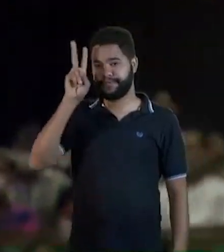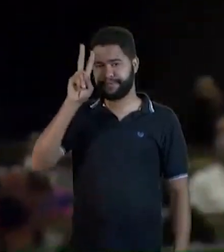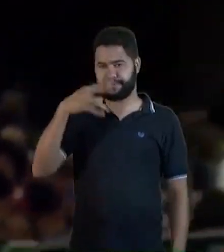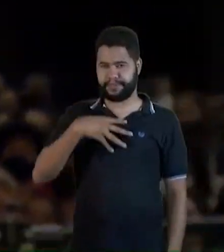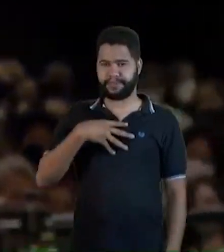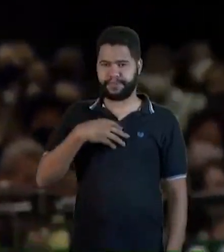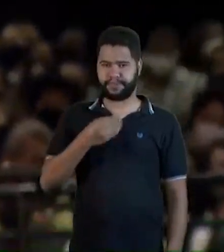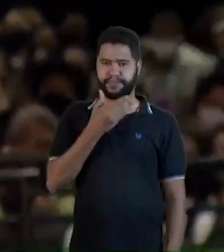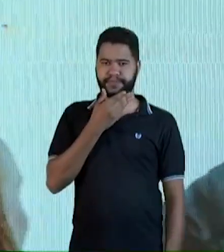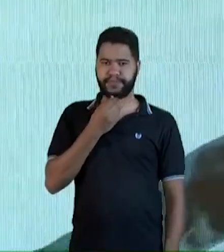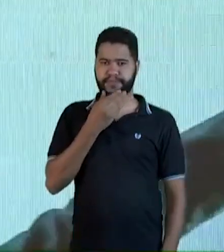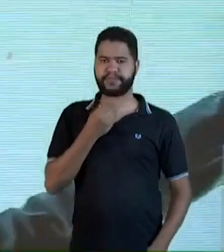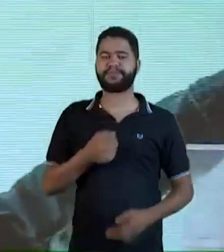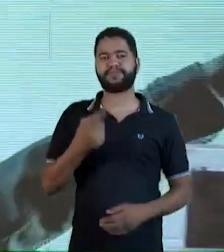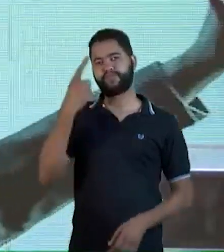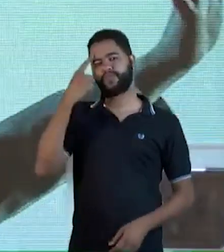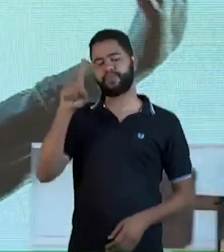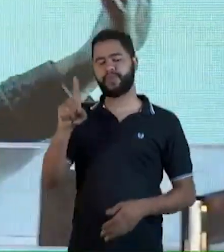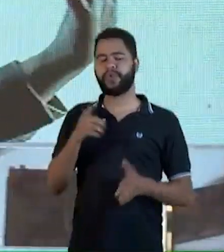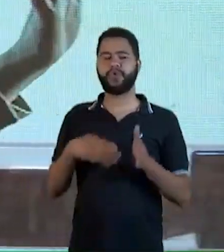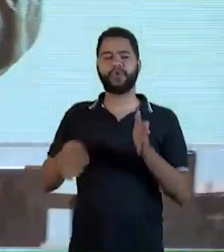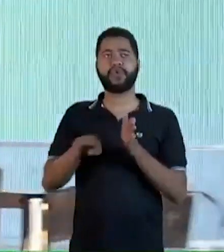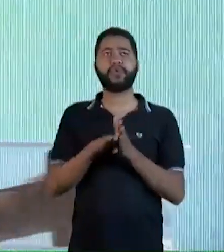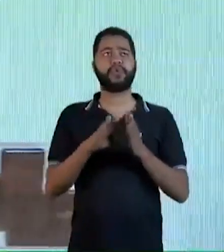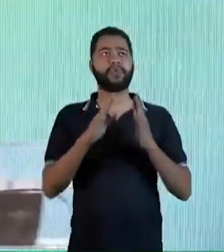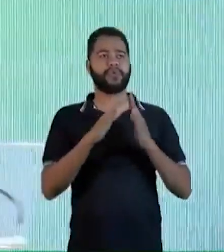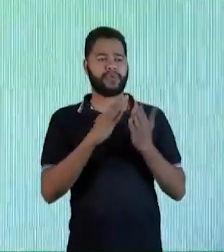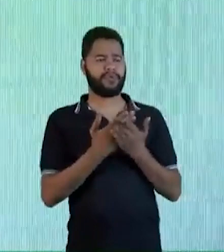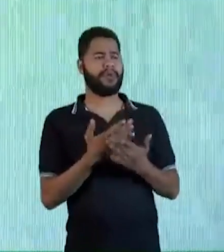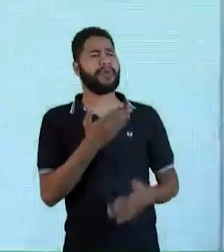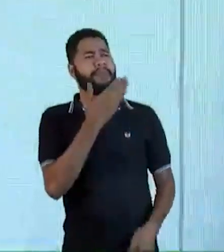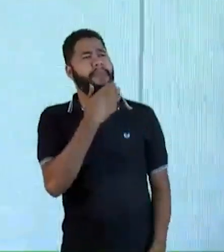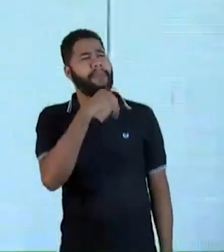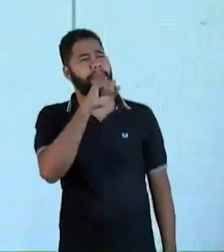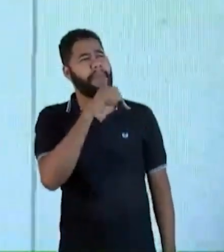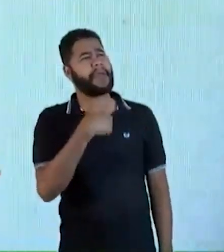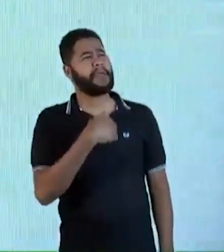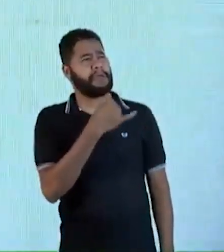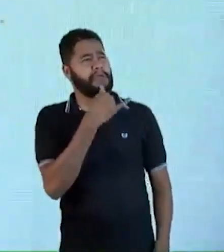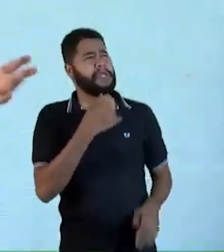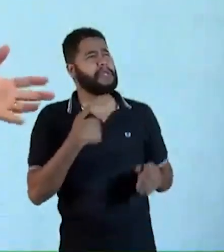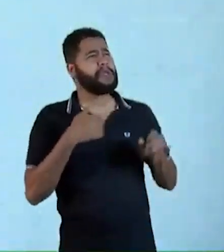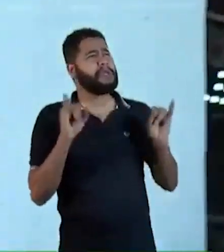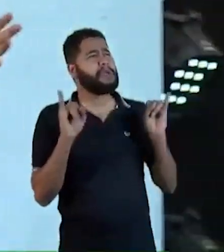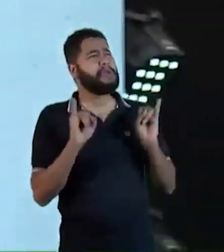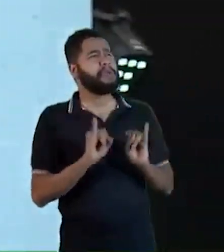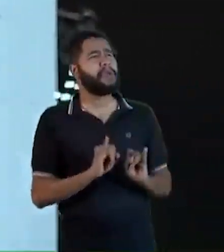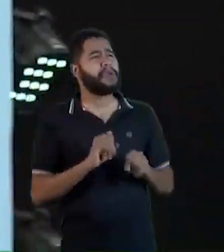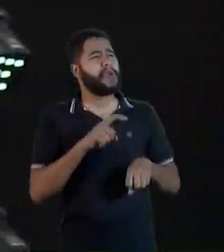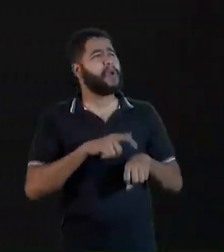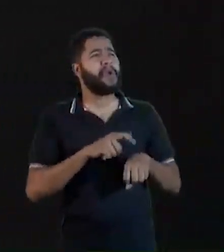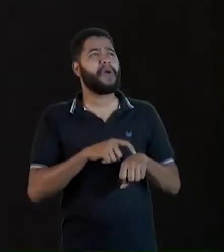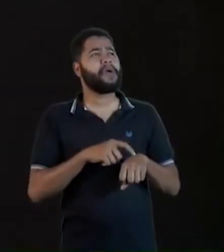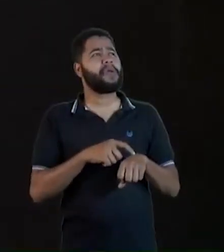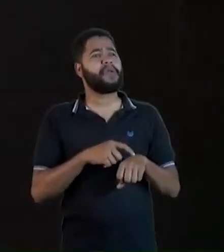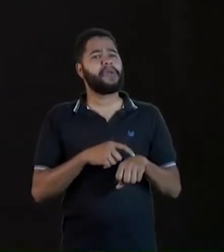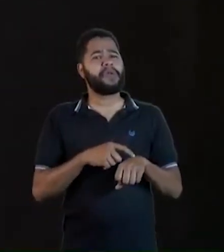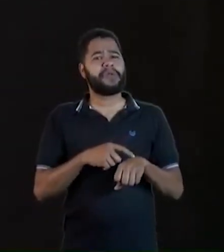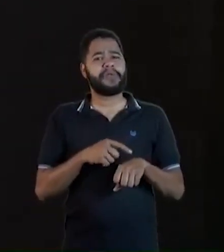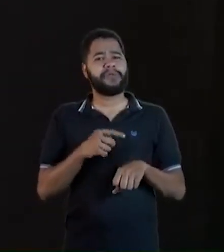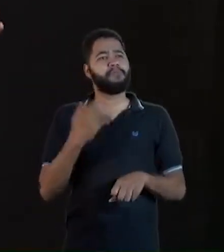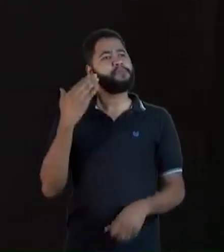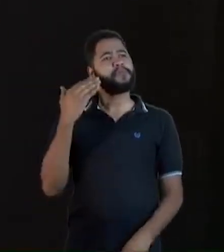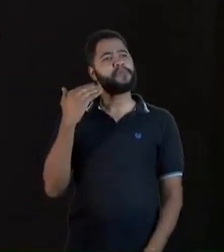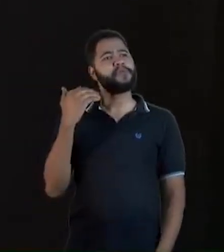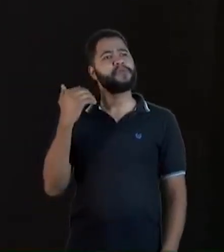que meu filho um dia ele chegou da escola falou comigo para eu tô triste porque eu sou muito magrinho na hora lá da escola ninguém me pega